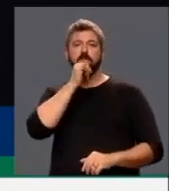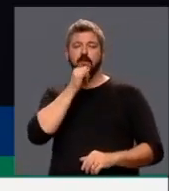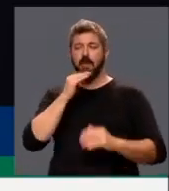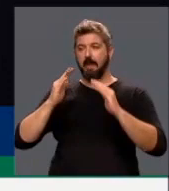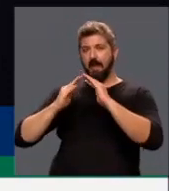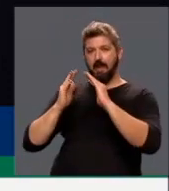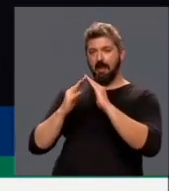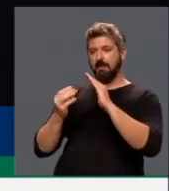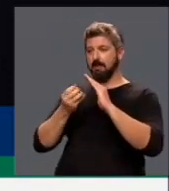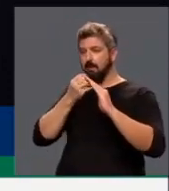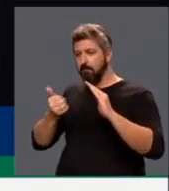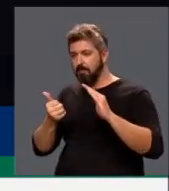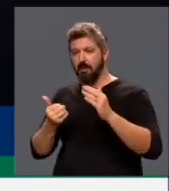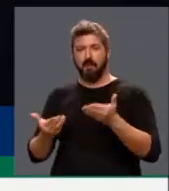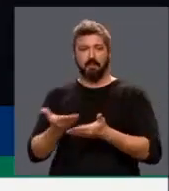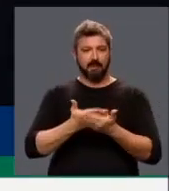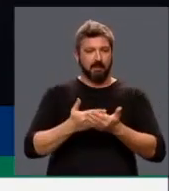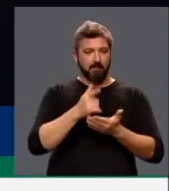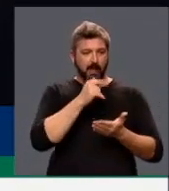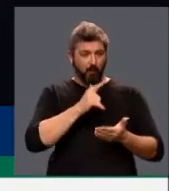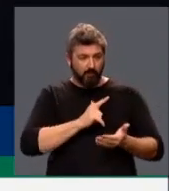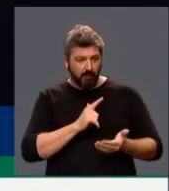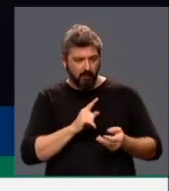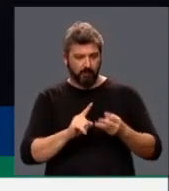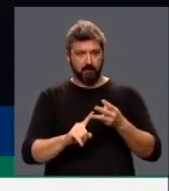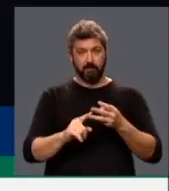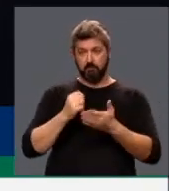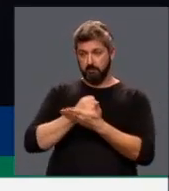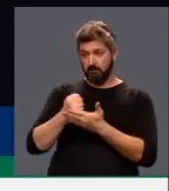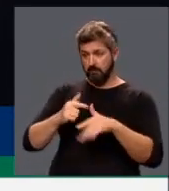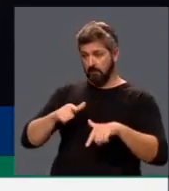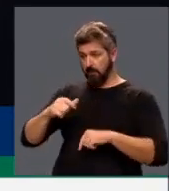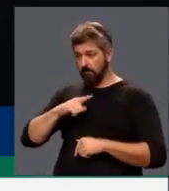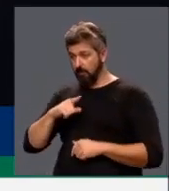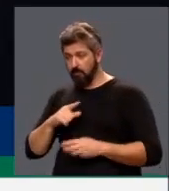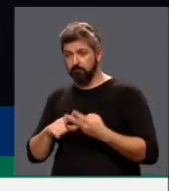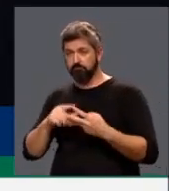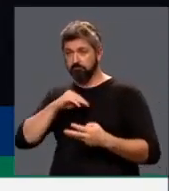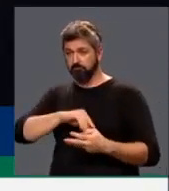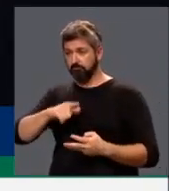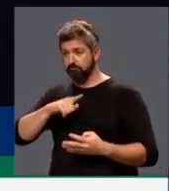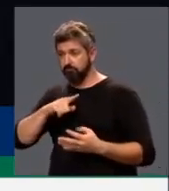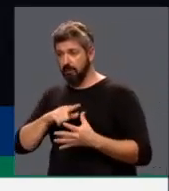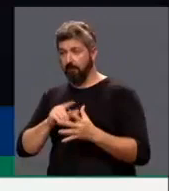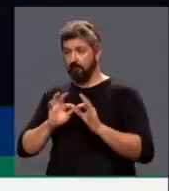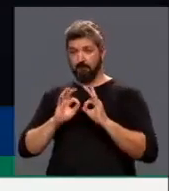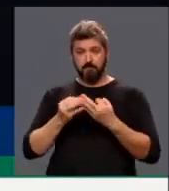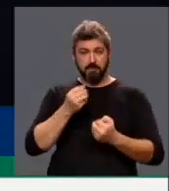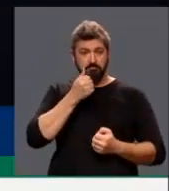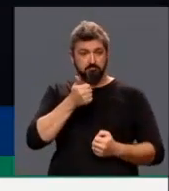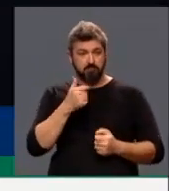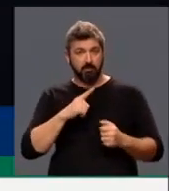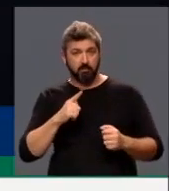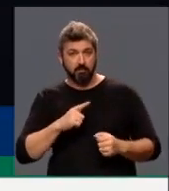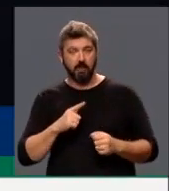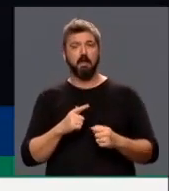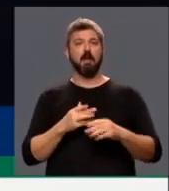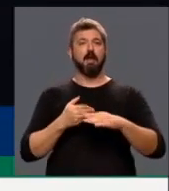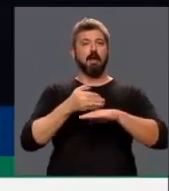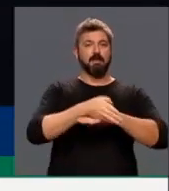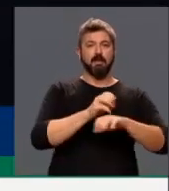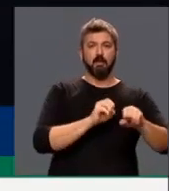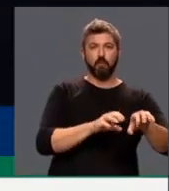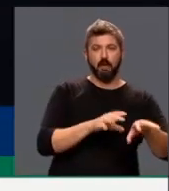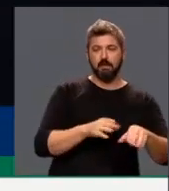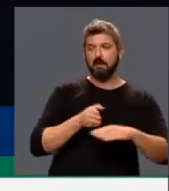moradia, tem a ver com saneamento básico, tem a ver com emprego, tem a ver com renda, tem a ver com família, tem a ver com acesso à